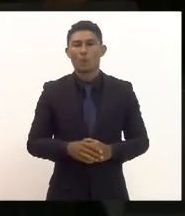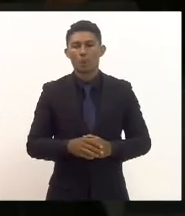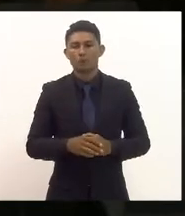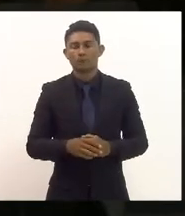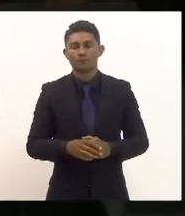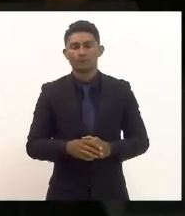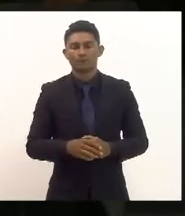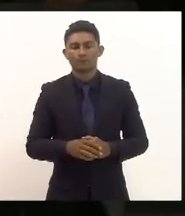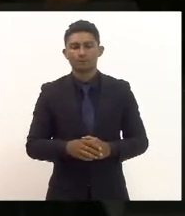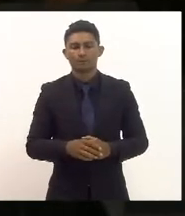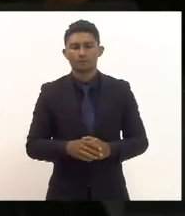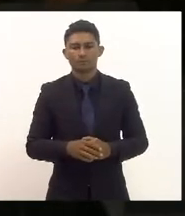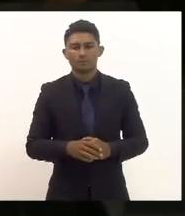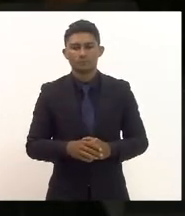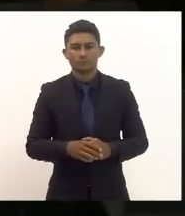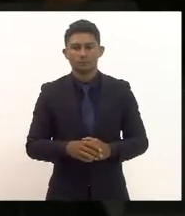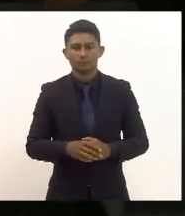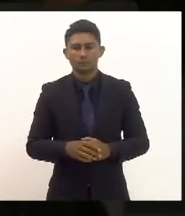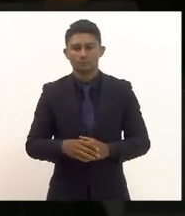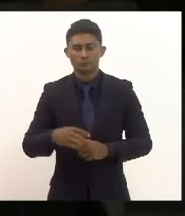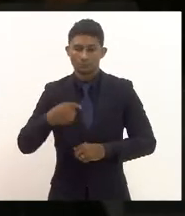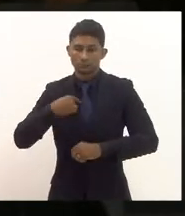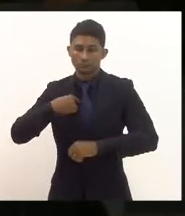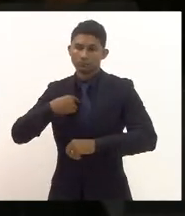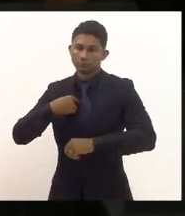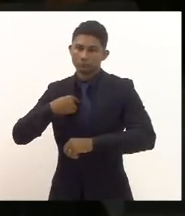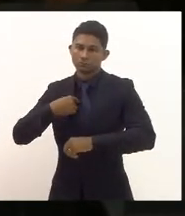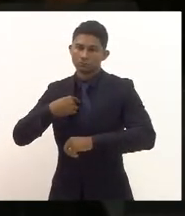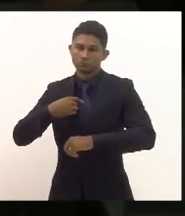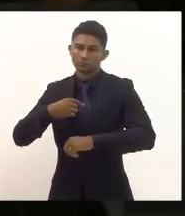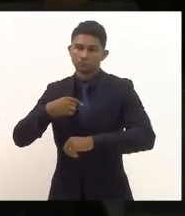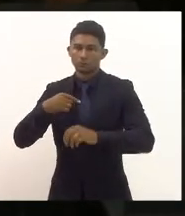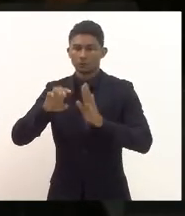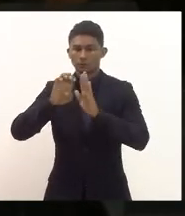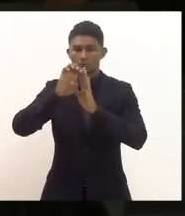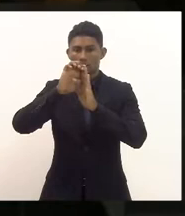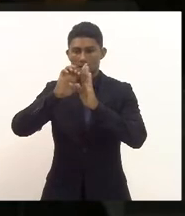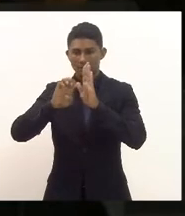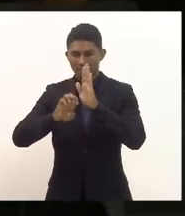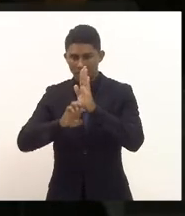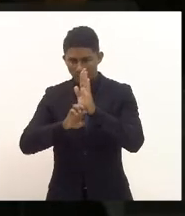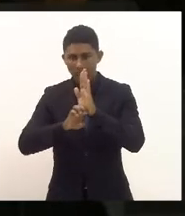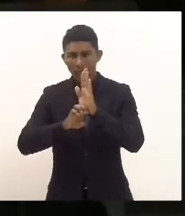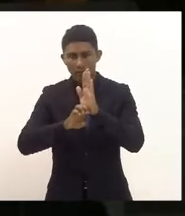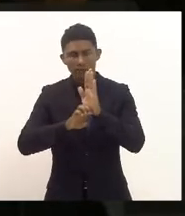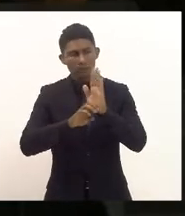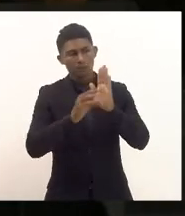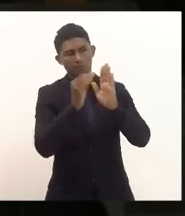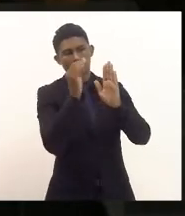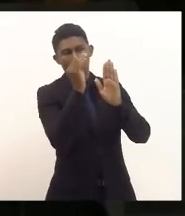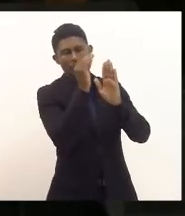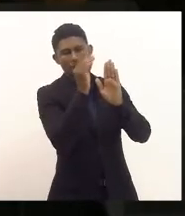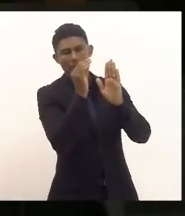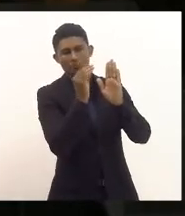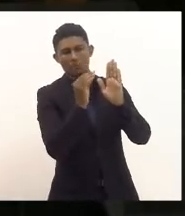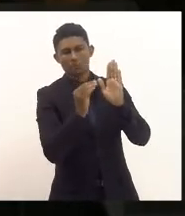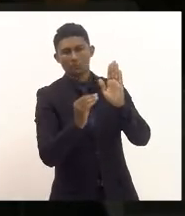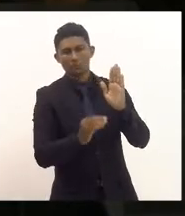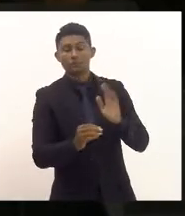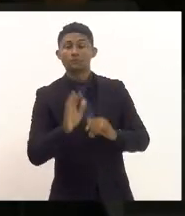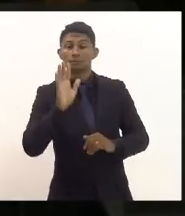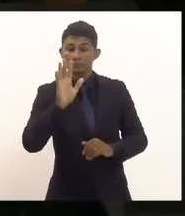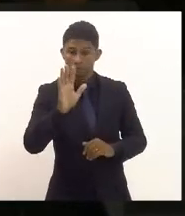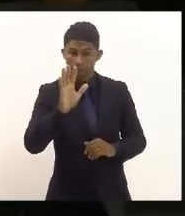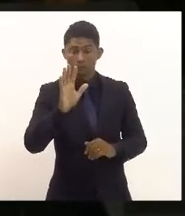produzir não mais que uma dezena de membros menos que isso mas consideram